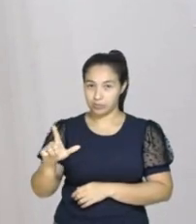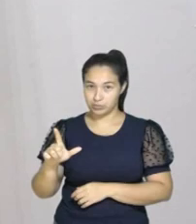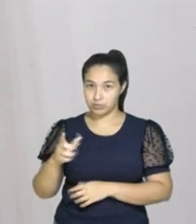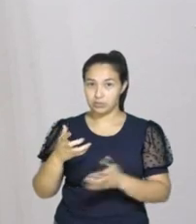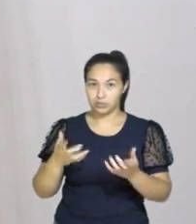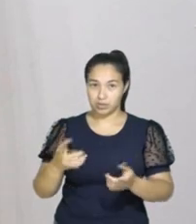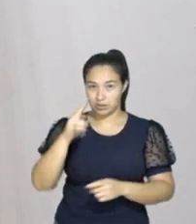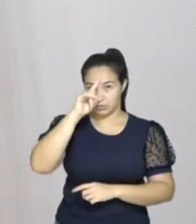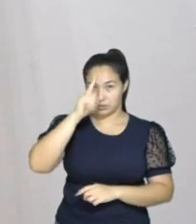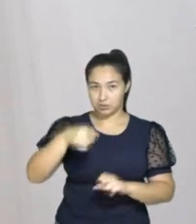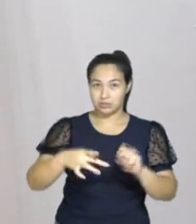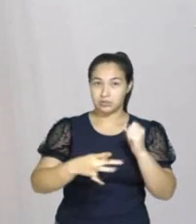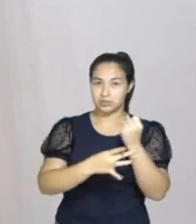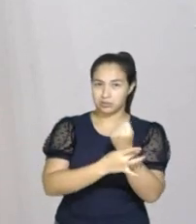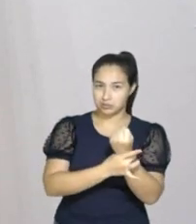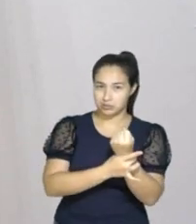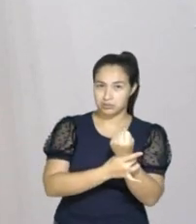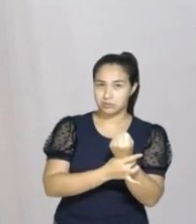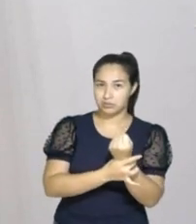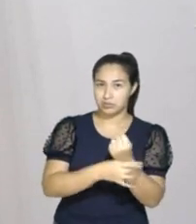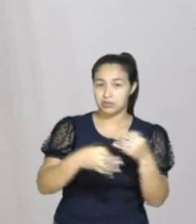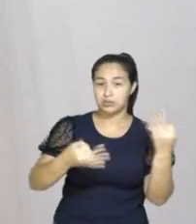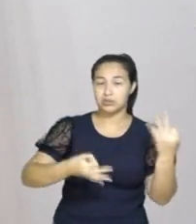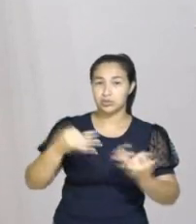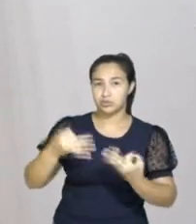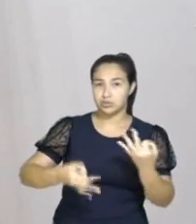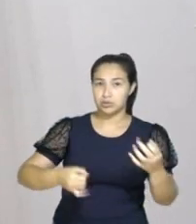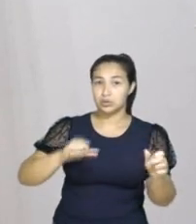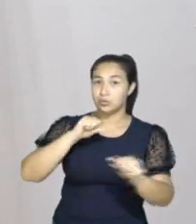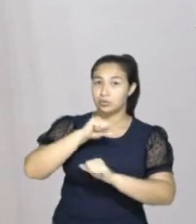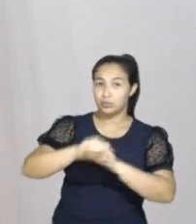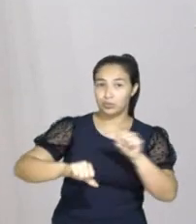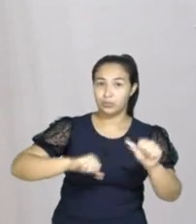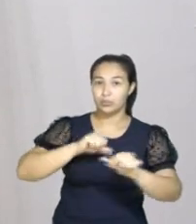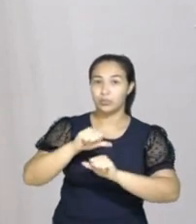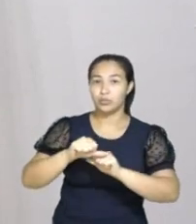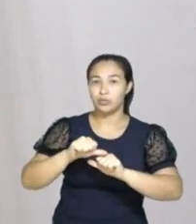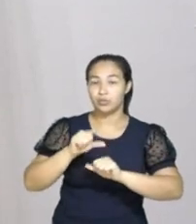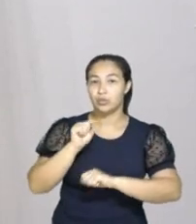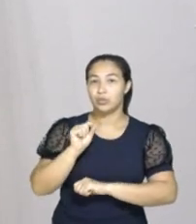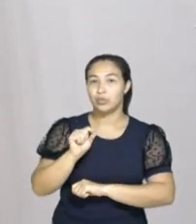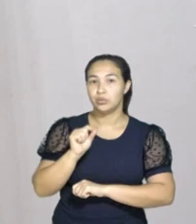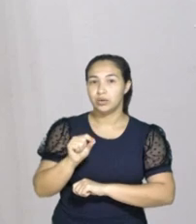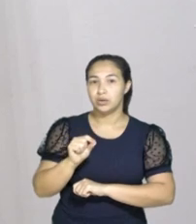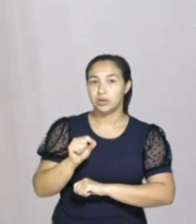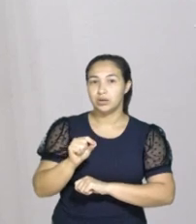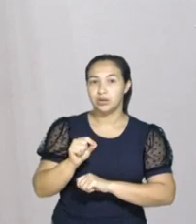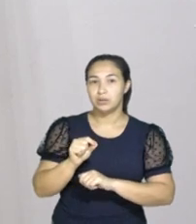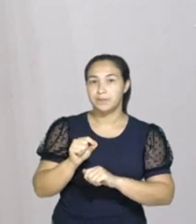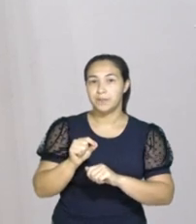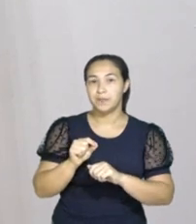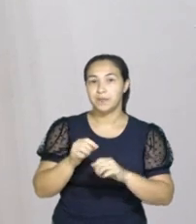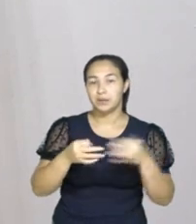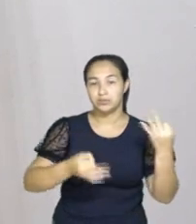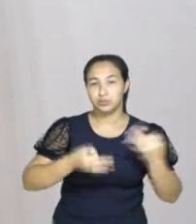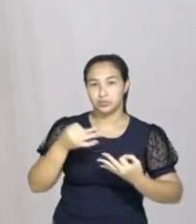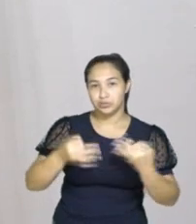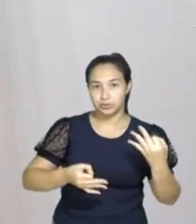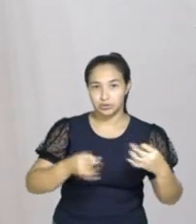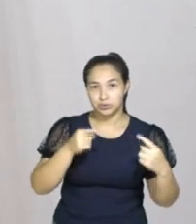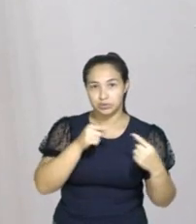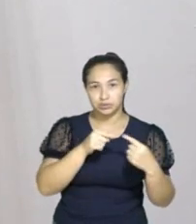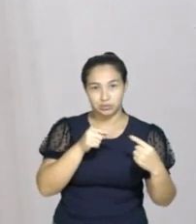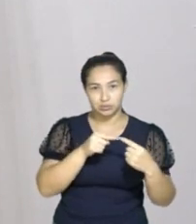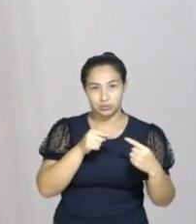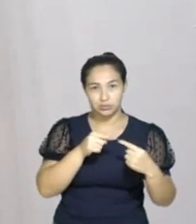e garantiu que esse mandado de segurança reverteu numa conciliação junto com a justiça estadual a partir